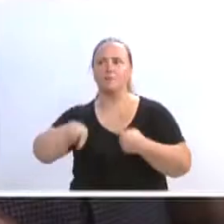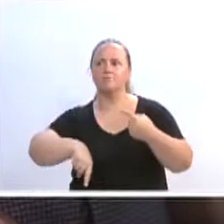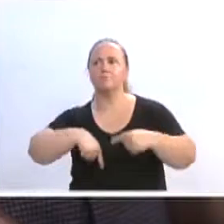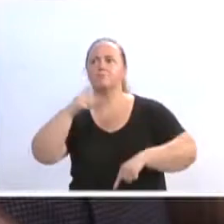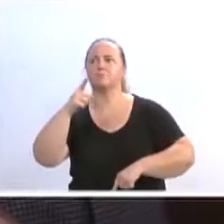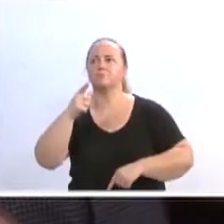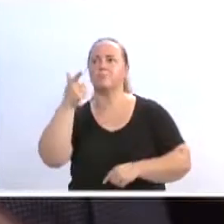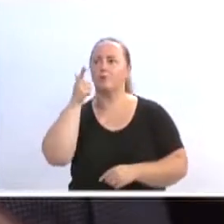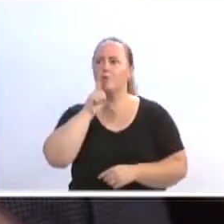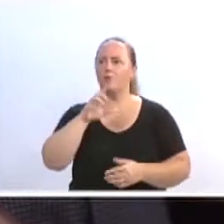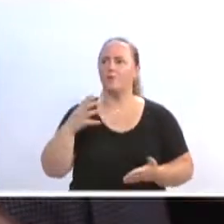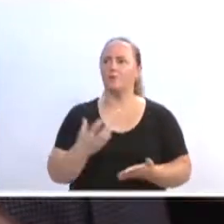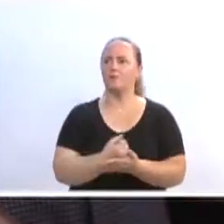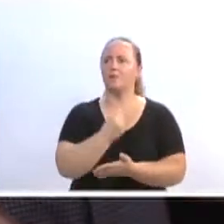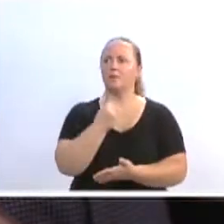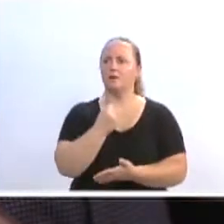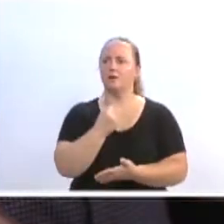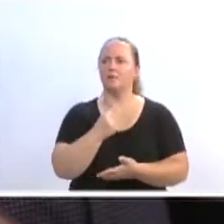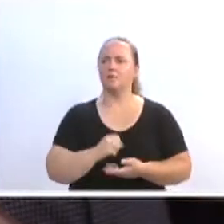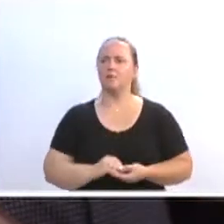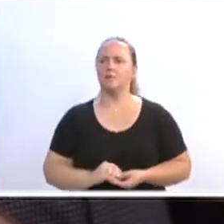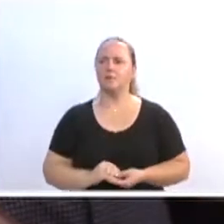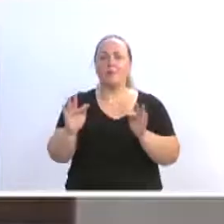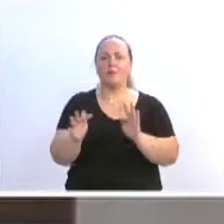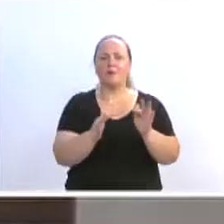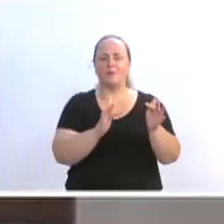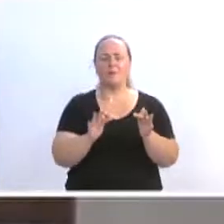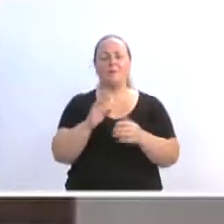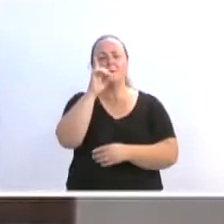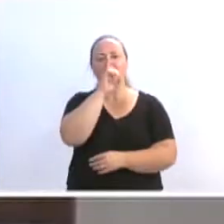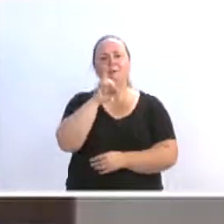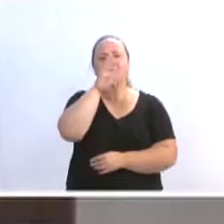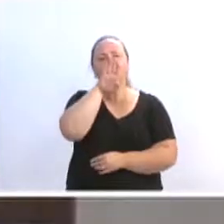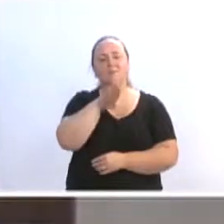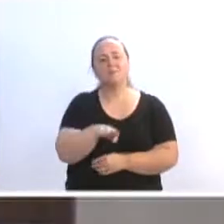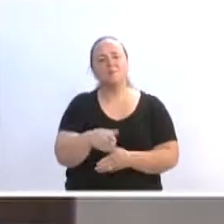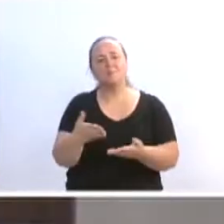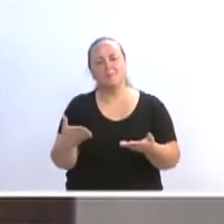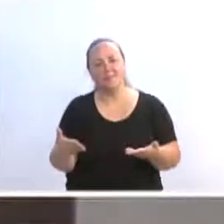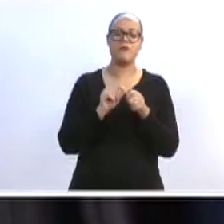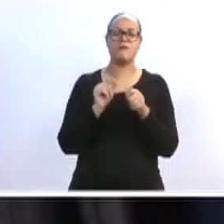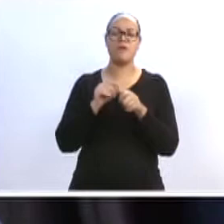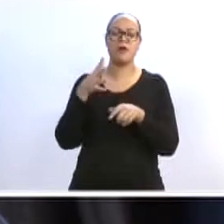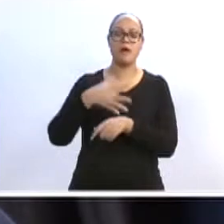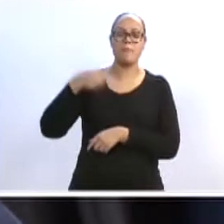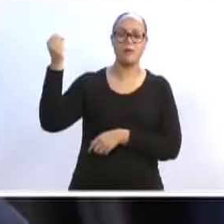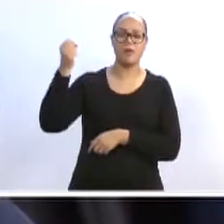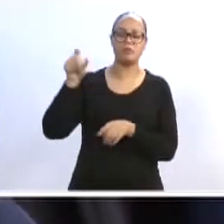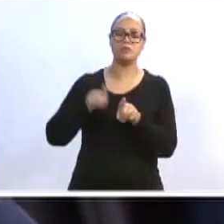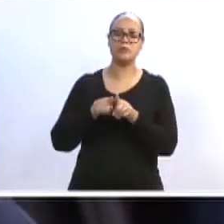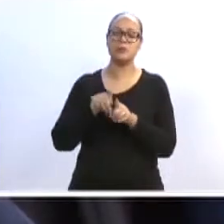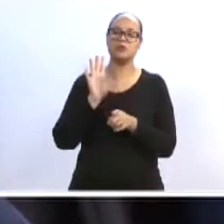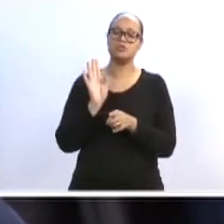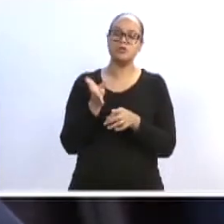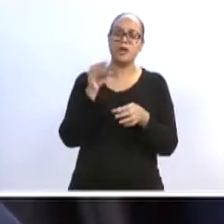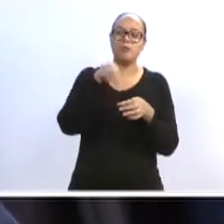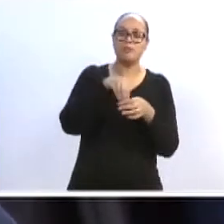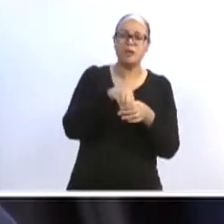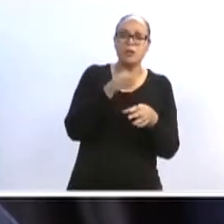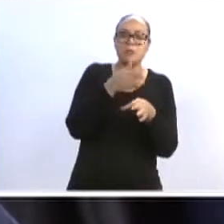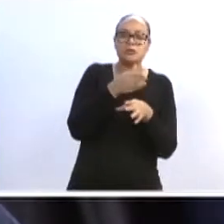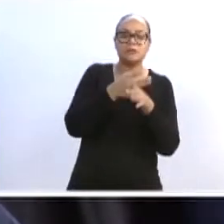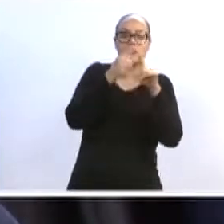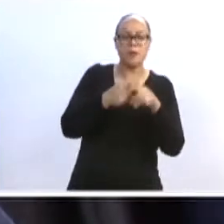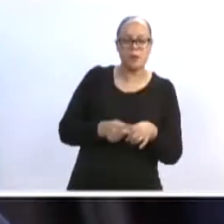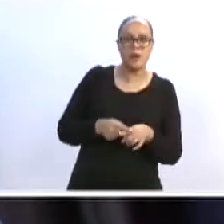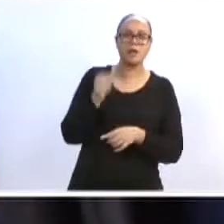personalidades que têm se destacado e contribuído com o engrandecimento de Blumenau. Entre as personalidades estava Robson Rides